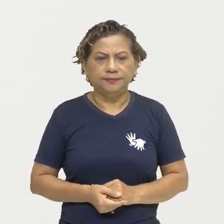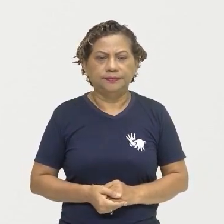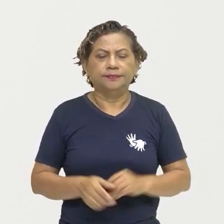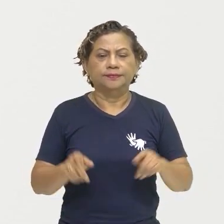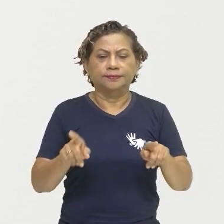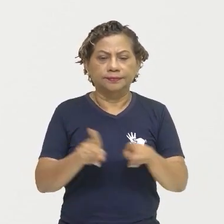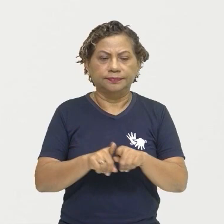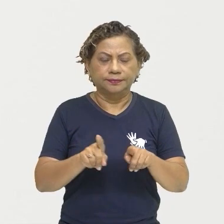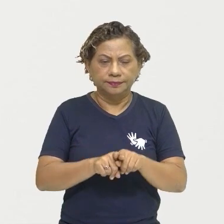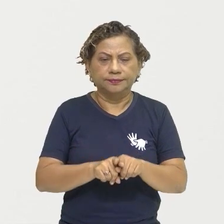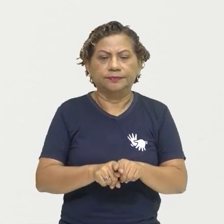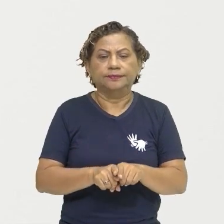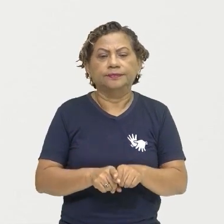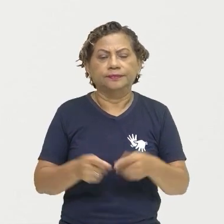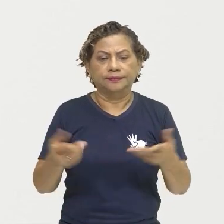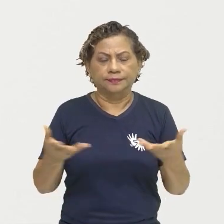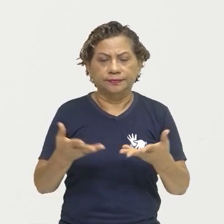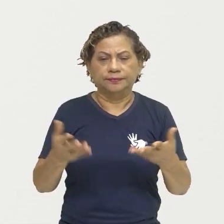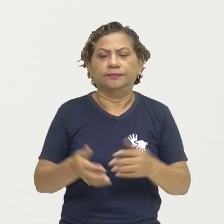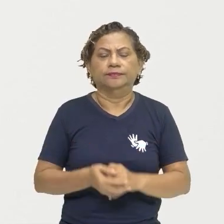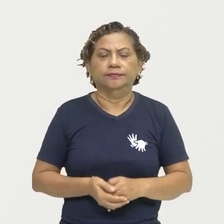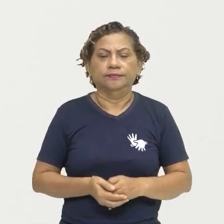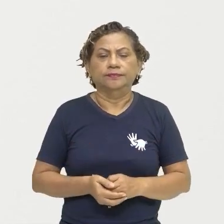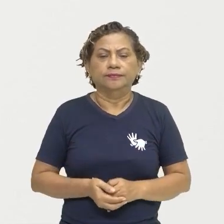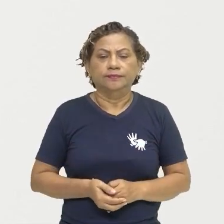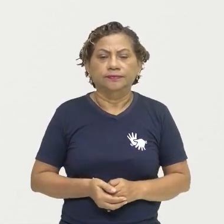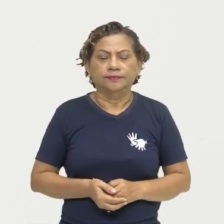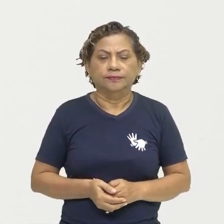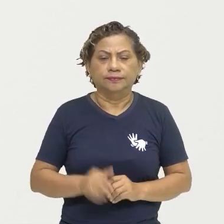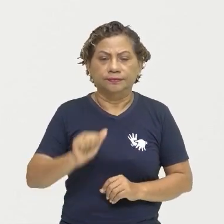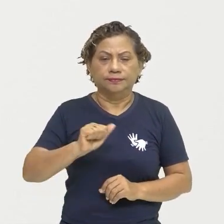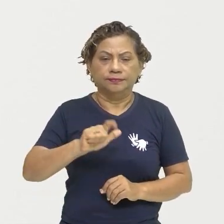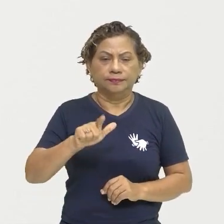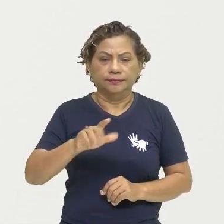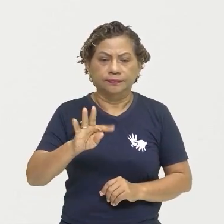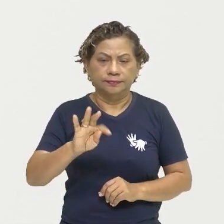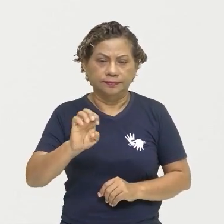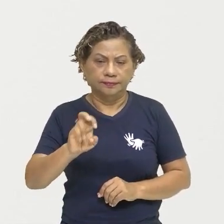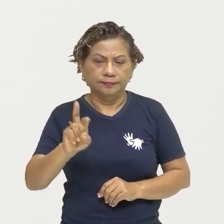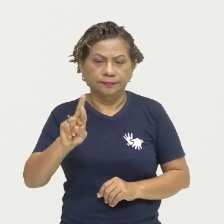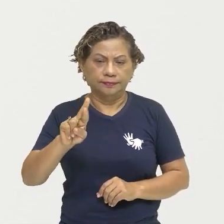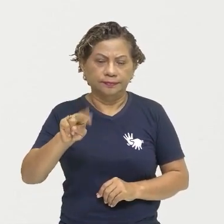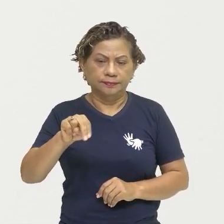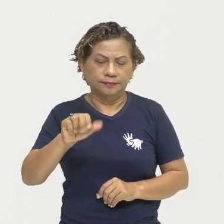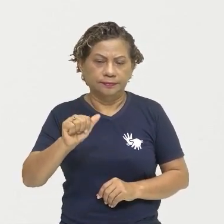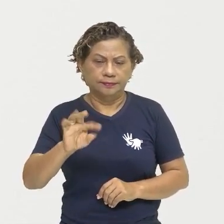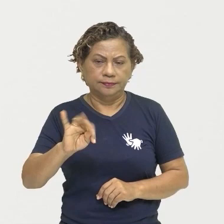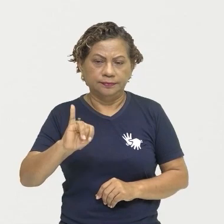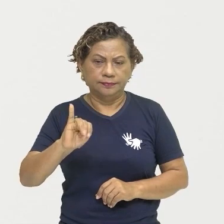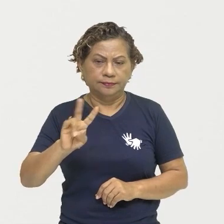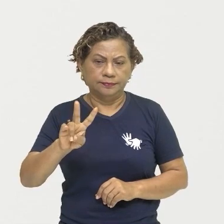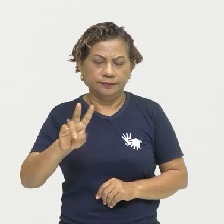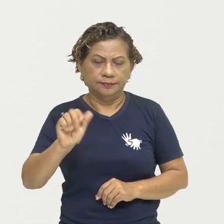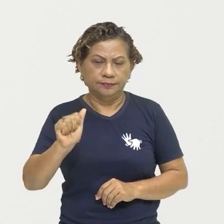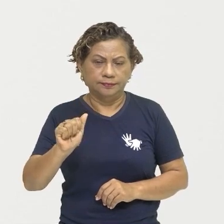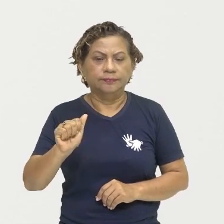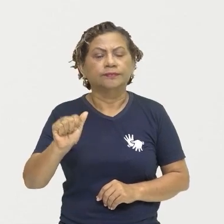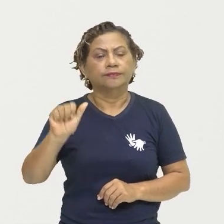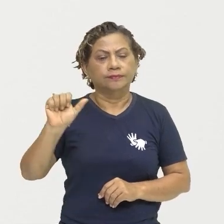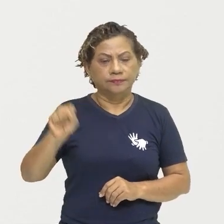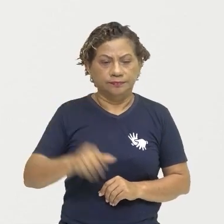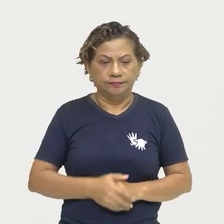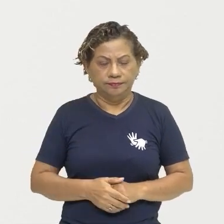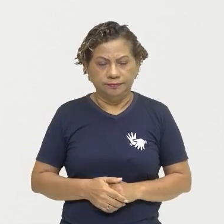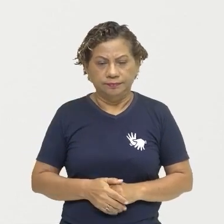as alternativas, quando pronunciadas com pausa, e aqui é uma situação bem tranquila, né? Fale